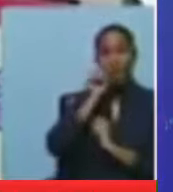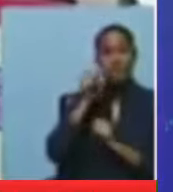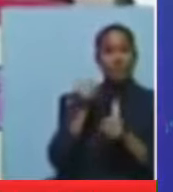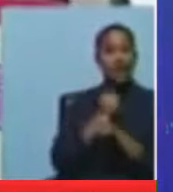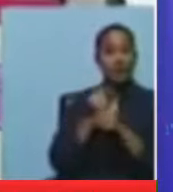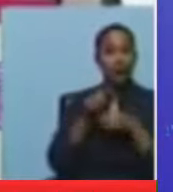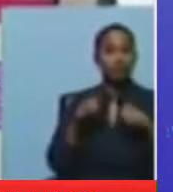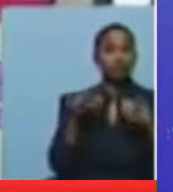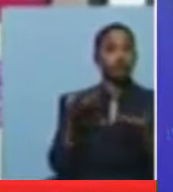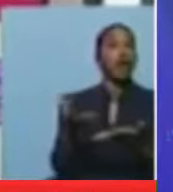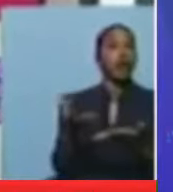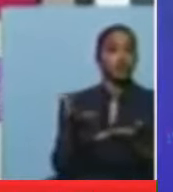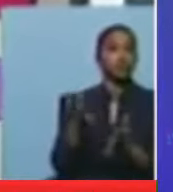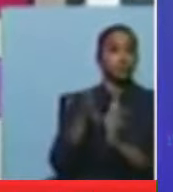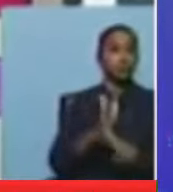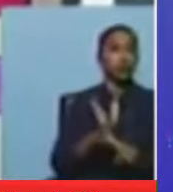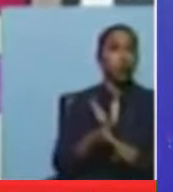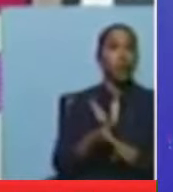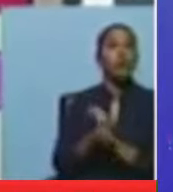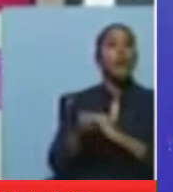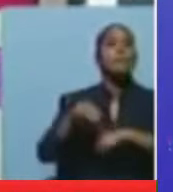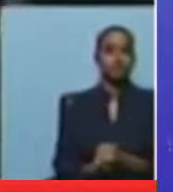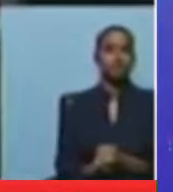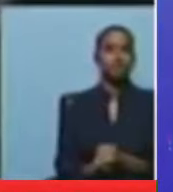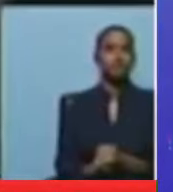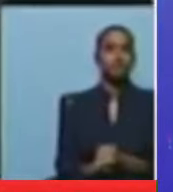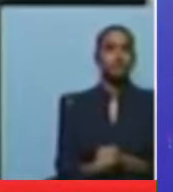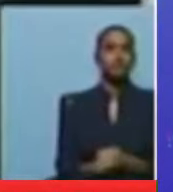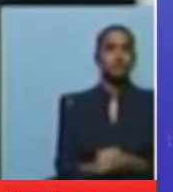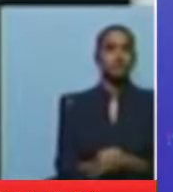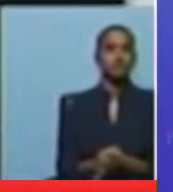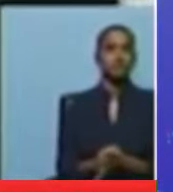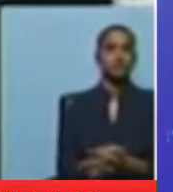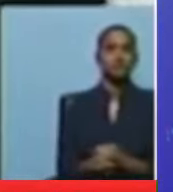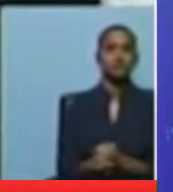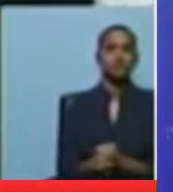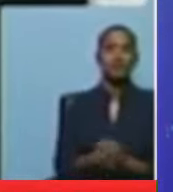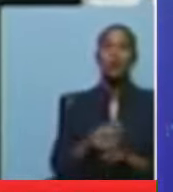chanceler e estava atuando como vice-presidente, agora também assume a pasta do petróleo, Leandro.